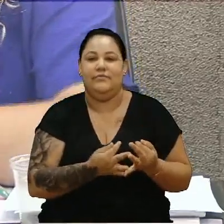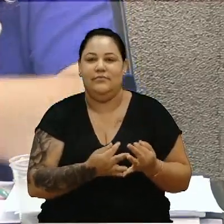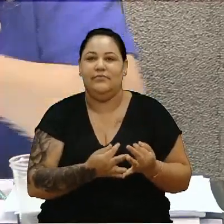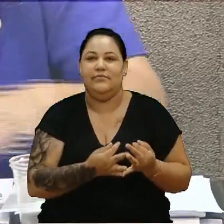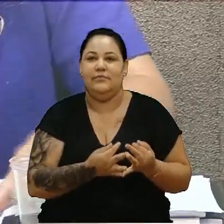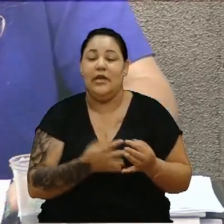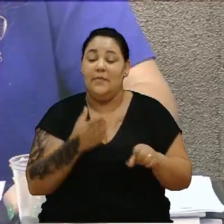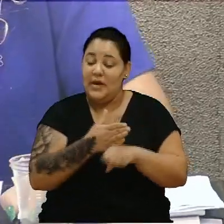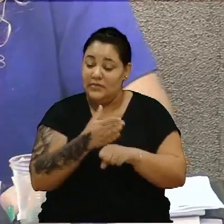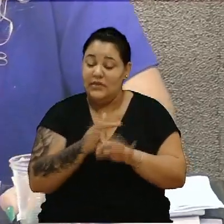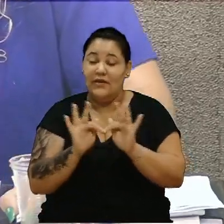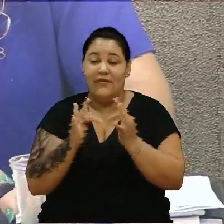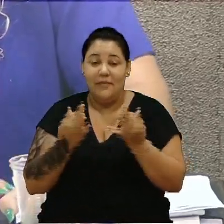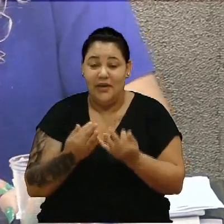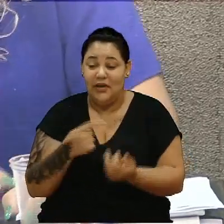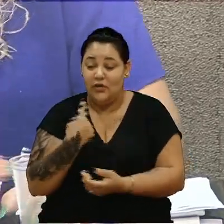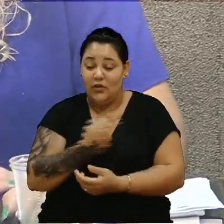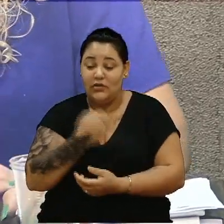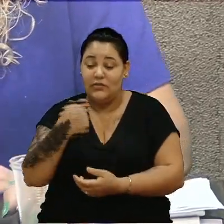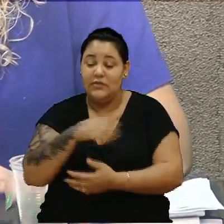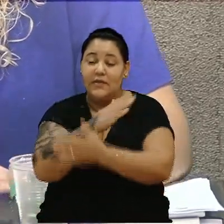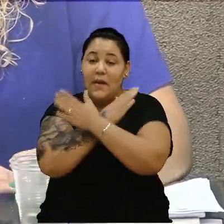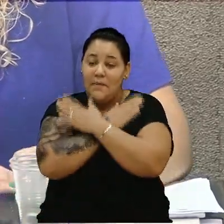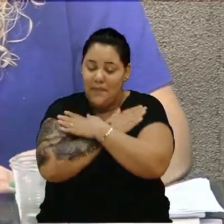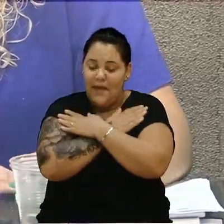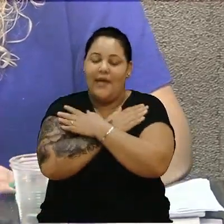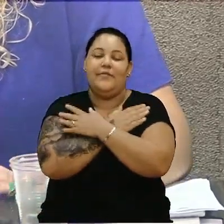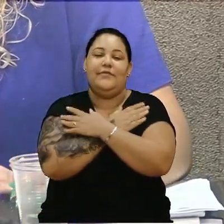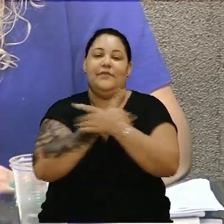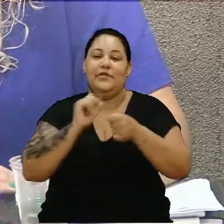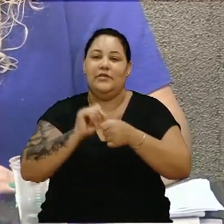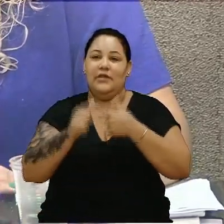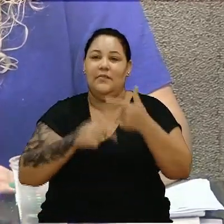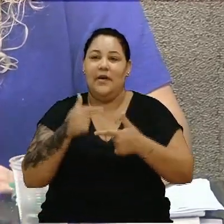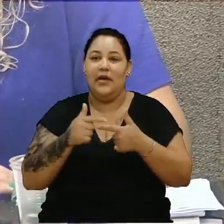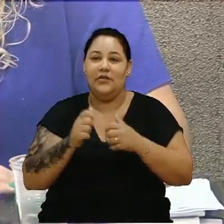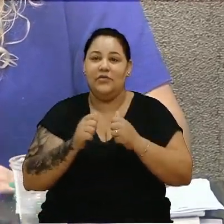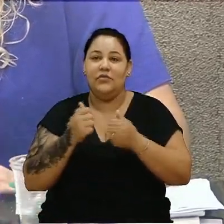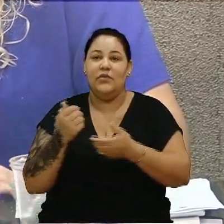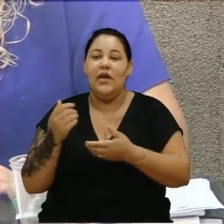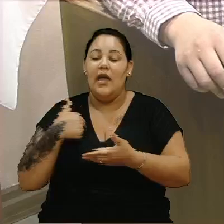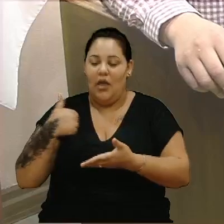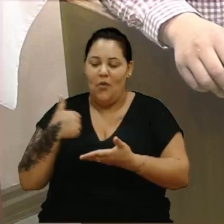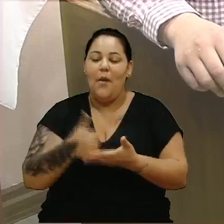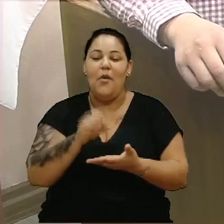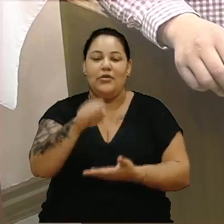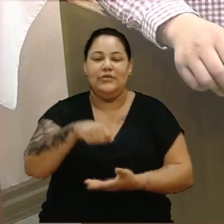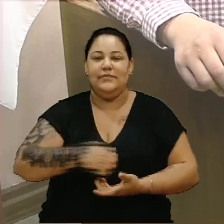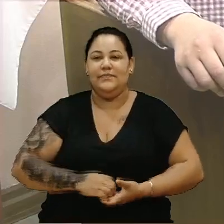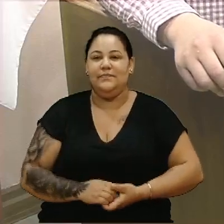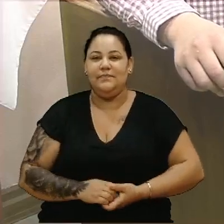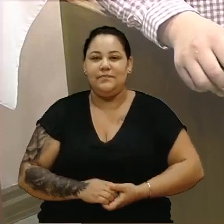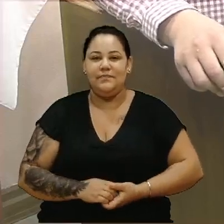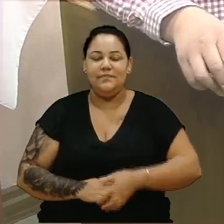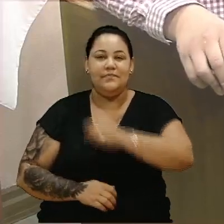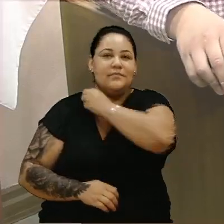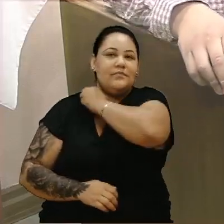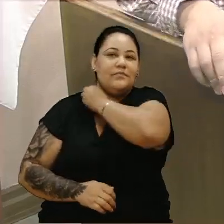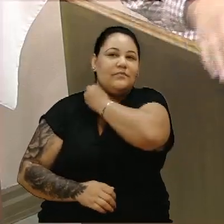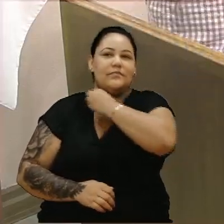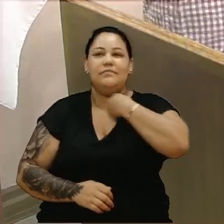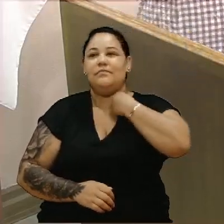dessa família, a gente tem que se abraçar e fazer o trabalho juntamente. Conte comigo nessa sua caminhada. Obrigado. Obrigado, vereador Sandro Fantinel.